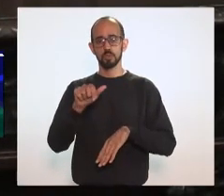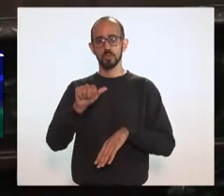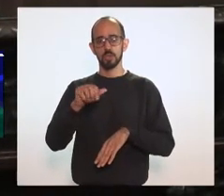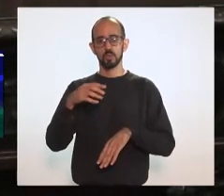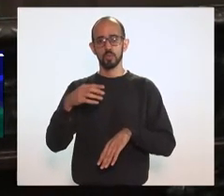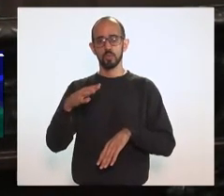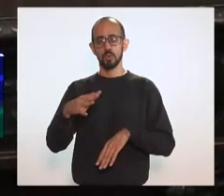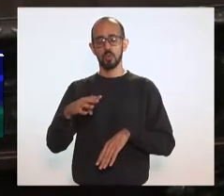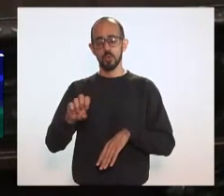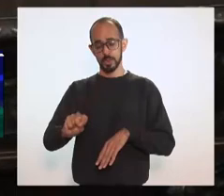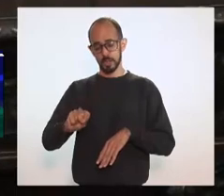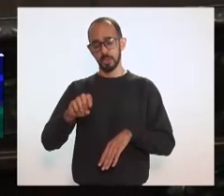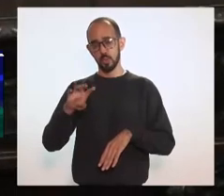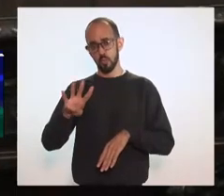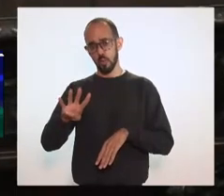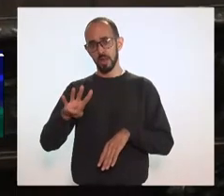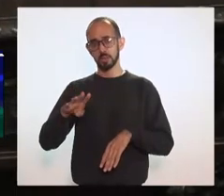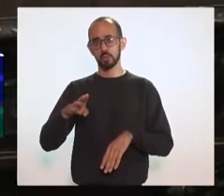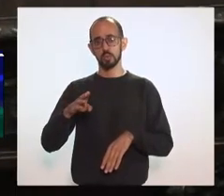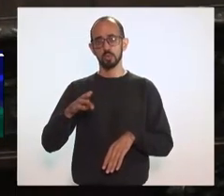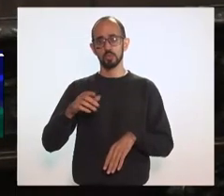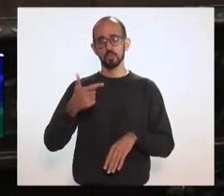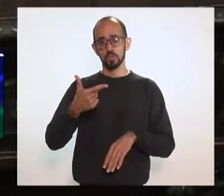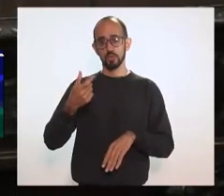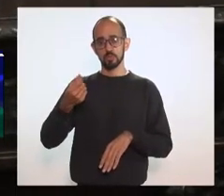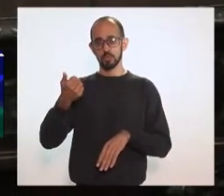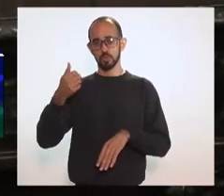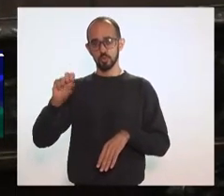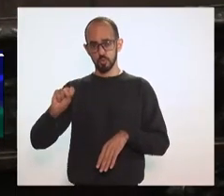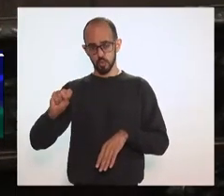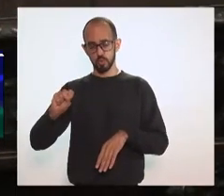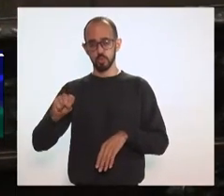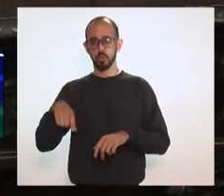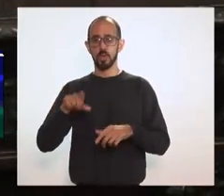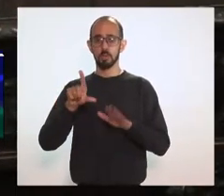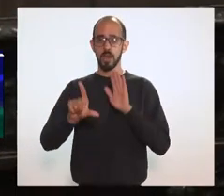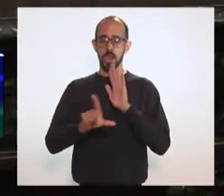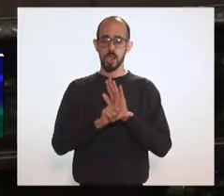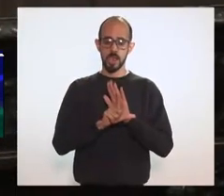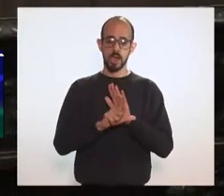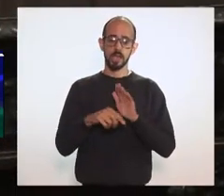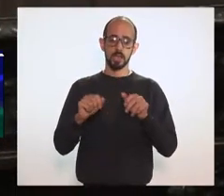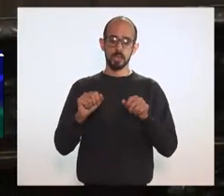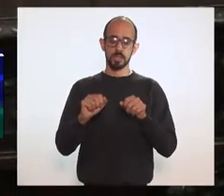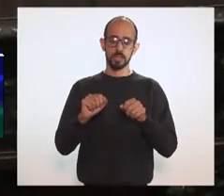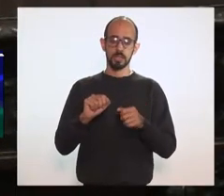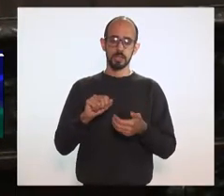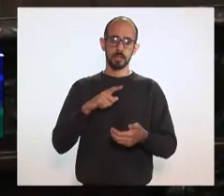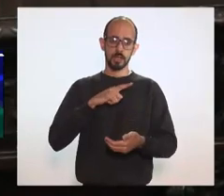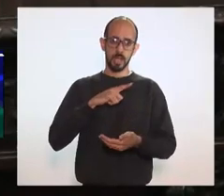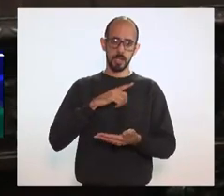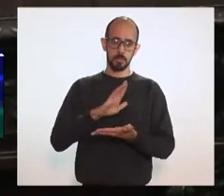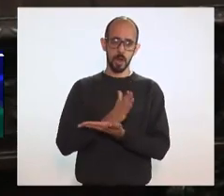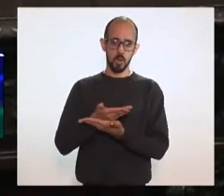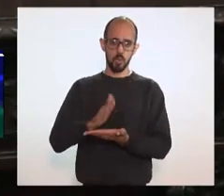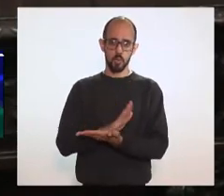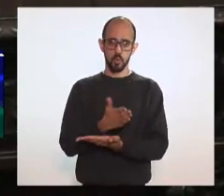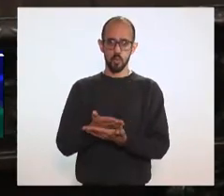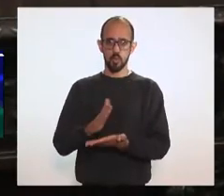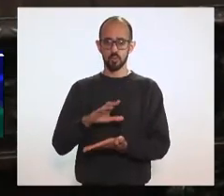30 de novembro de 2018, que é a lei que assegura a determinados segmentos de servidores da